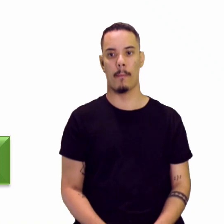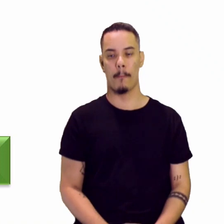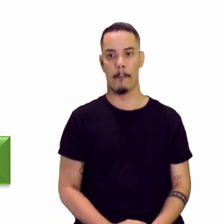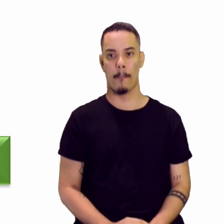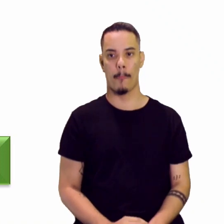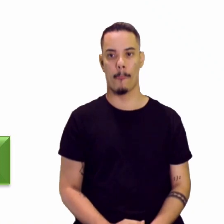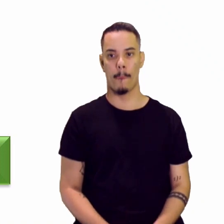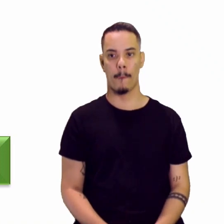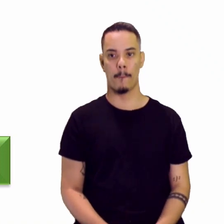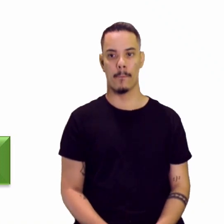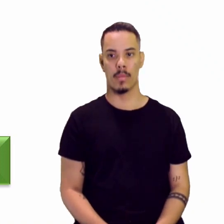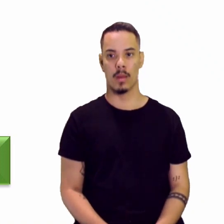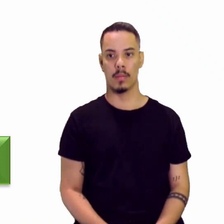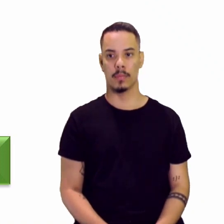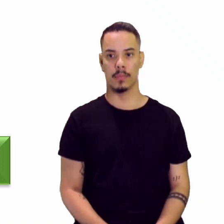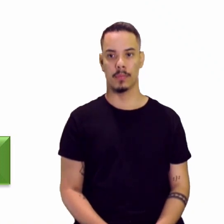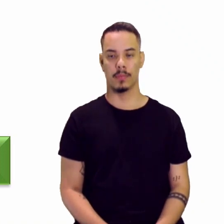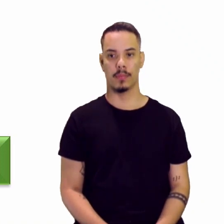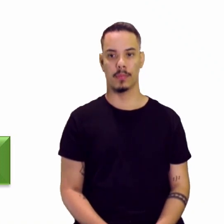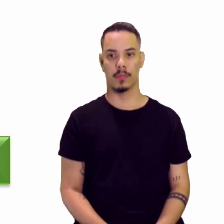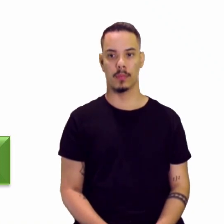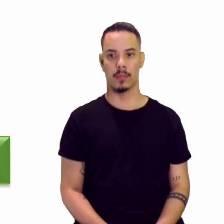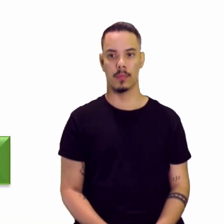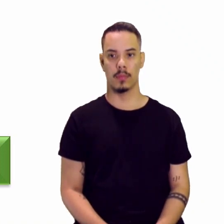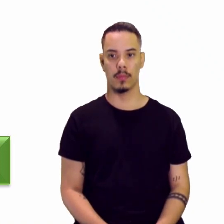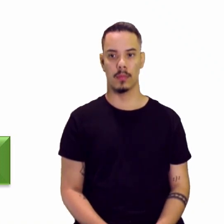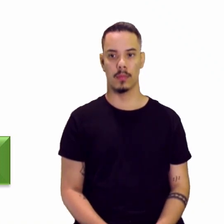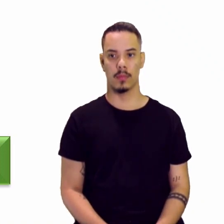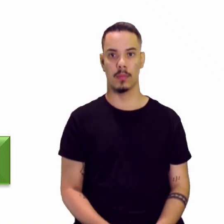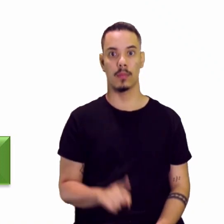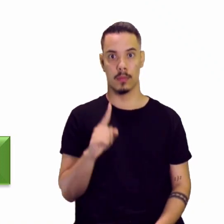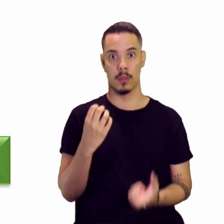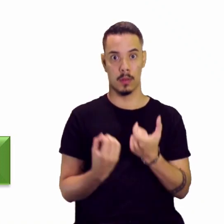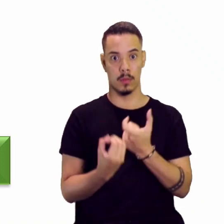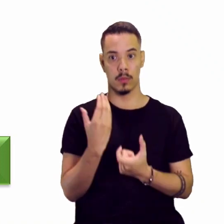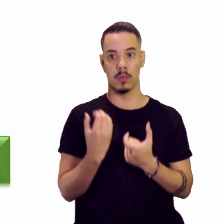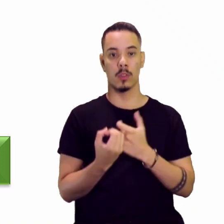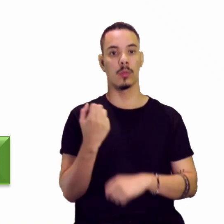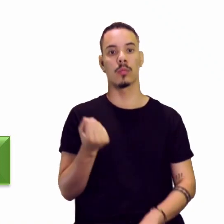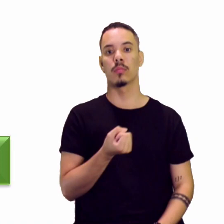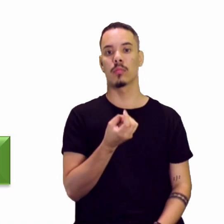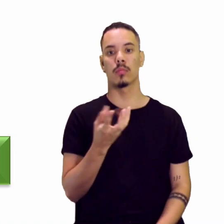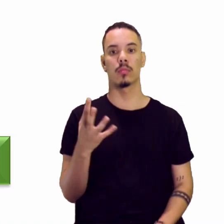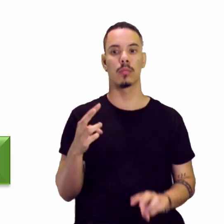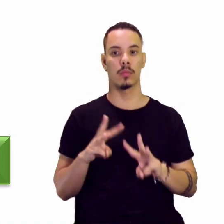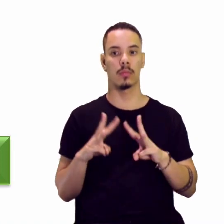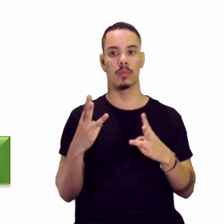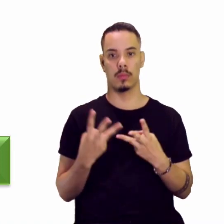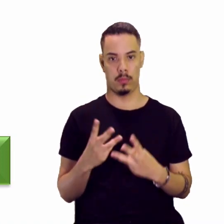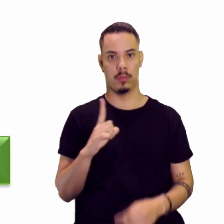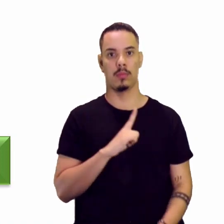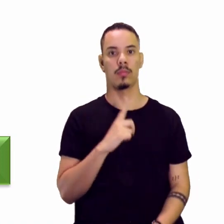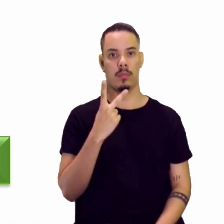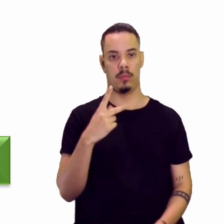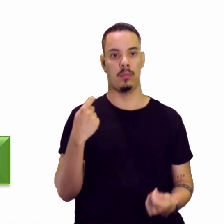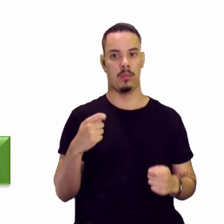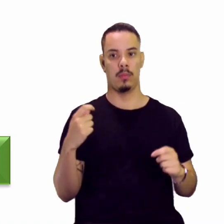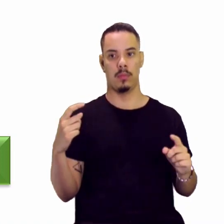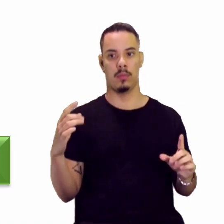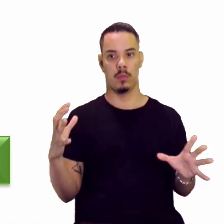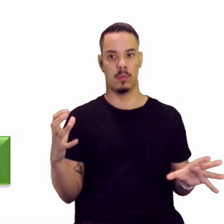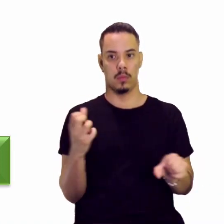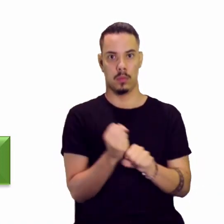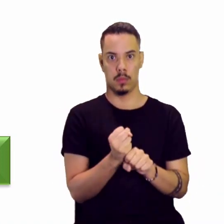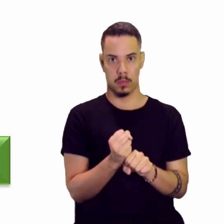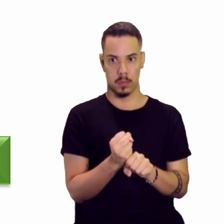é a força resultante sobre a massa. Quantas massas tem? 2, tem que somar. A força